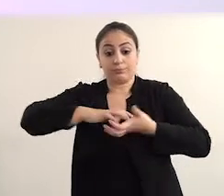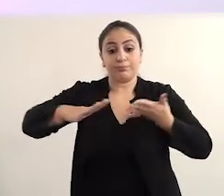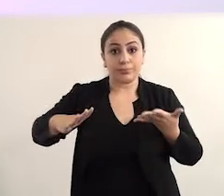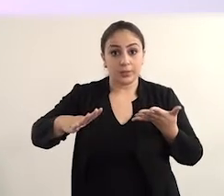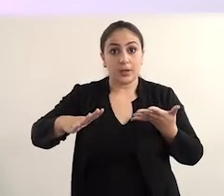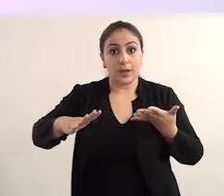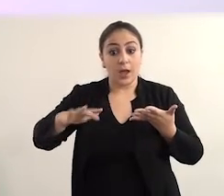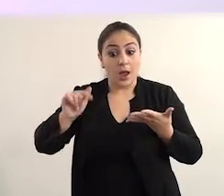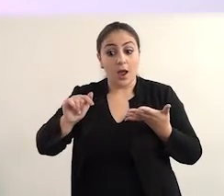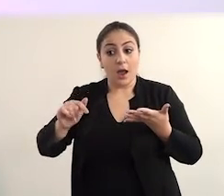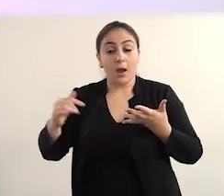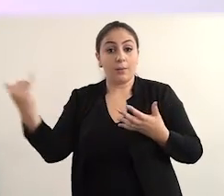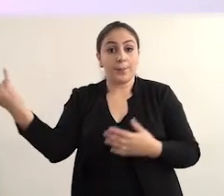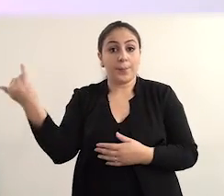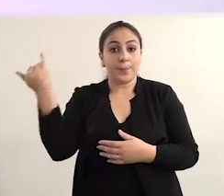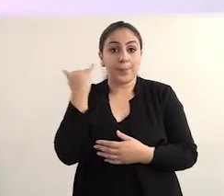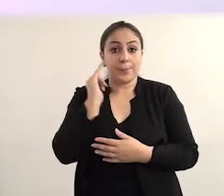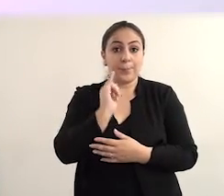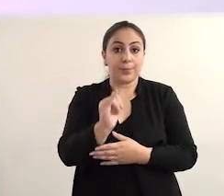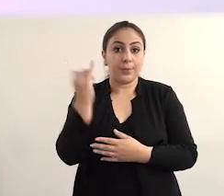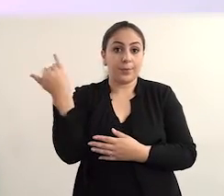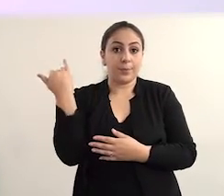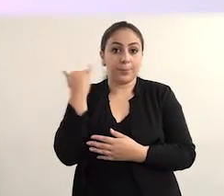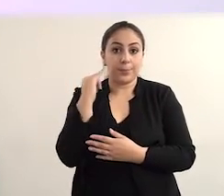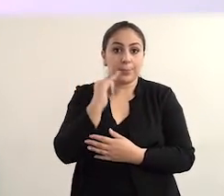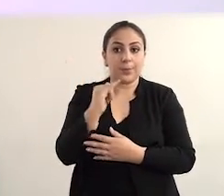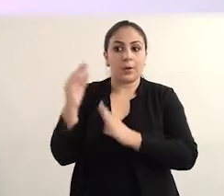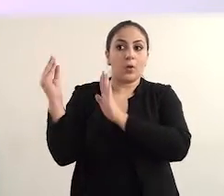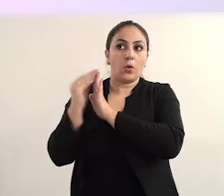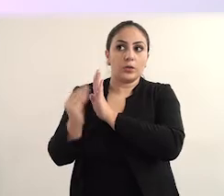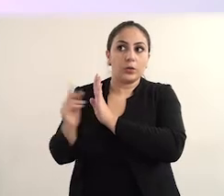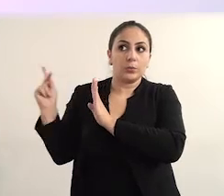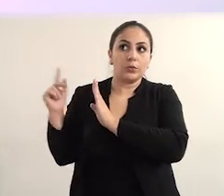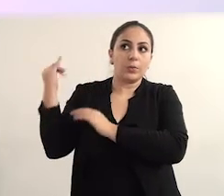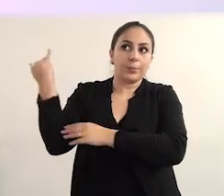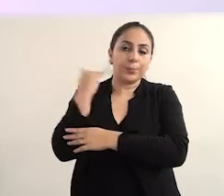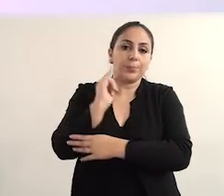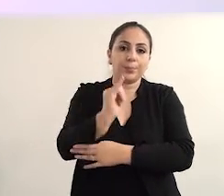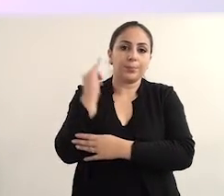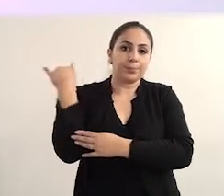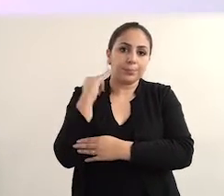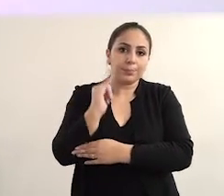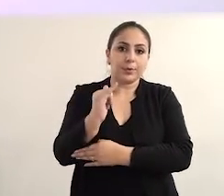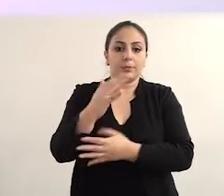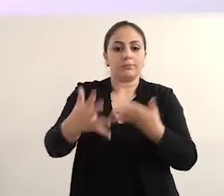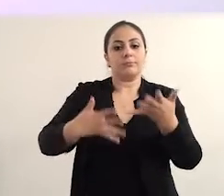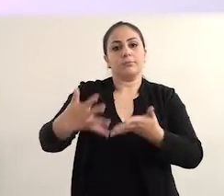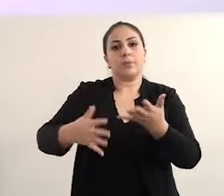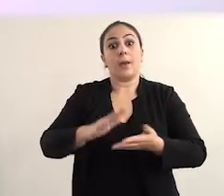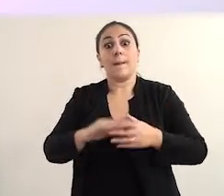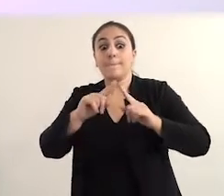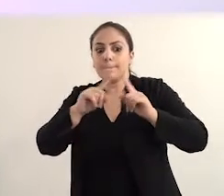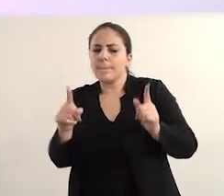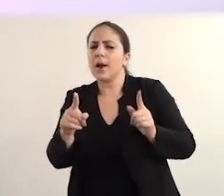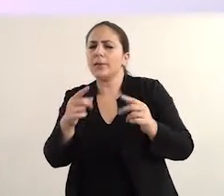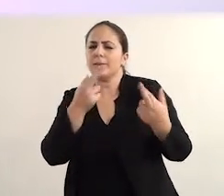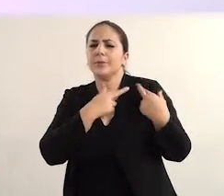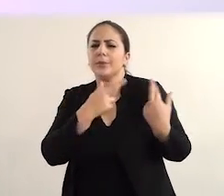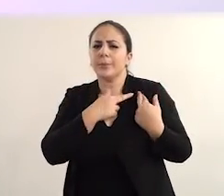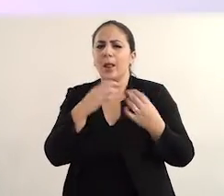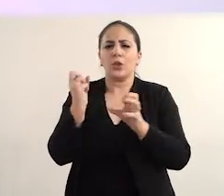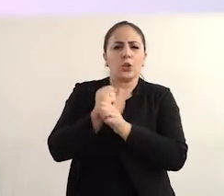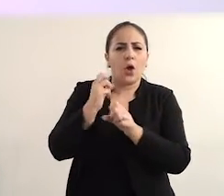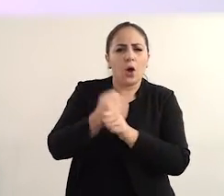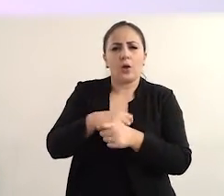sinais, é por ele que vai passar toda a explicação dos conteúdos. Mas é o professor que vai dar a nota, é